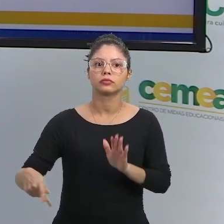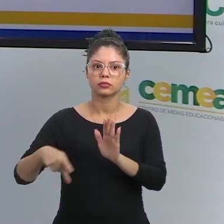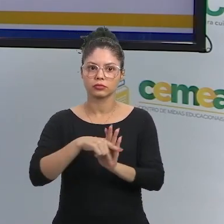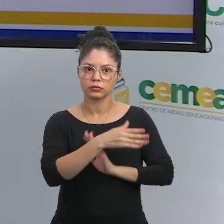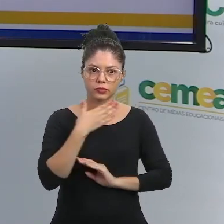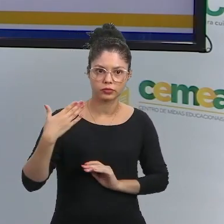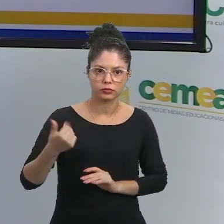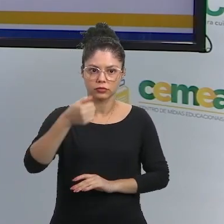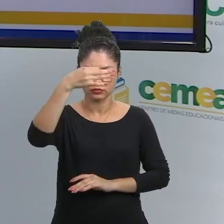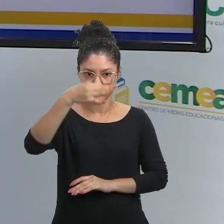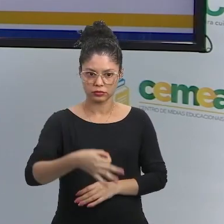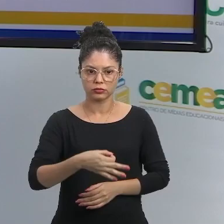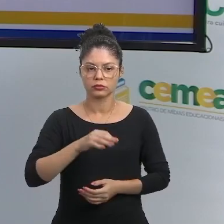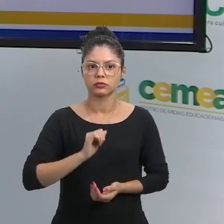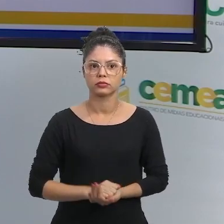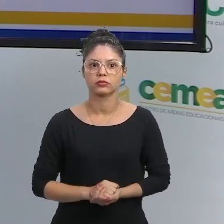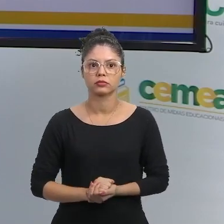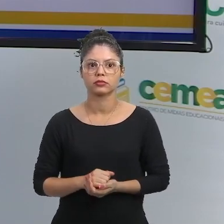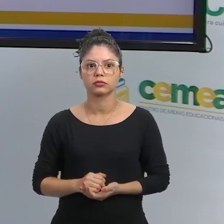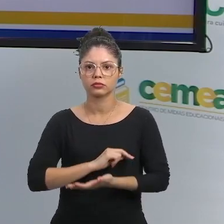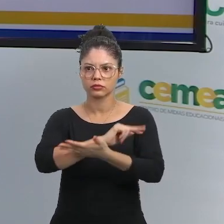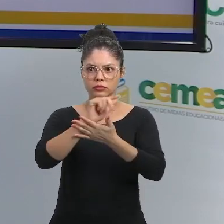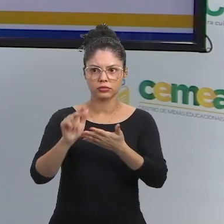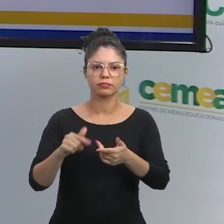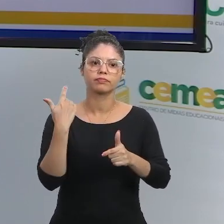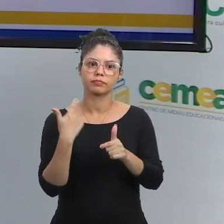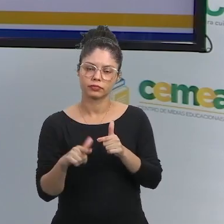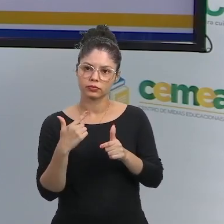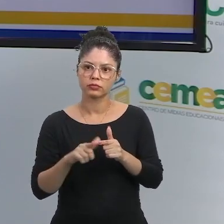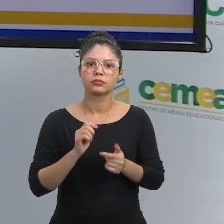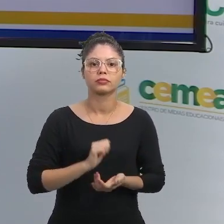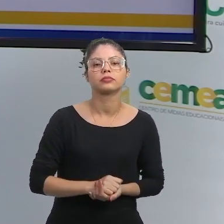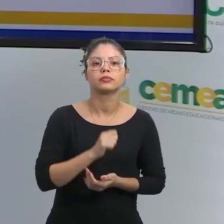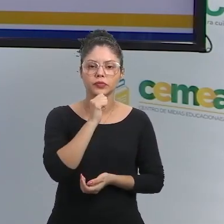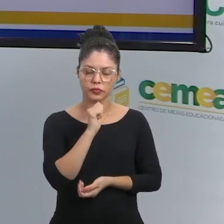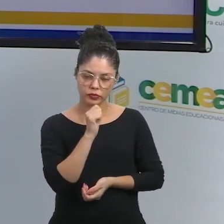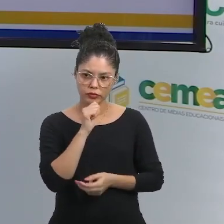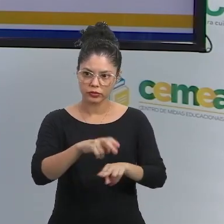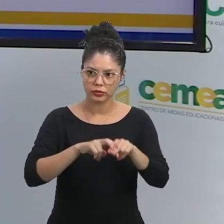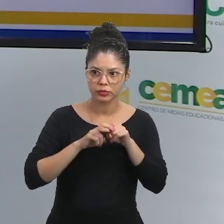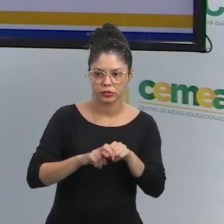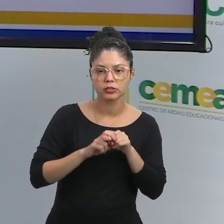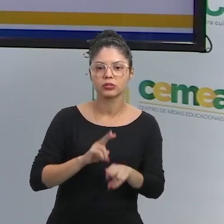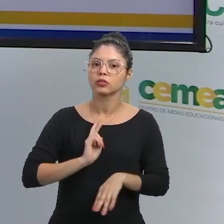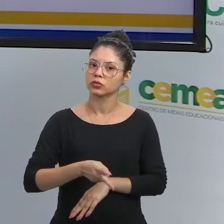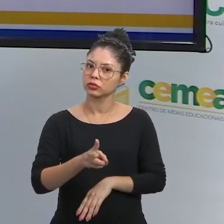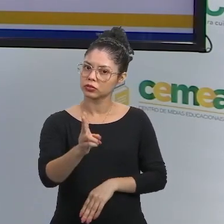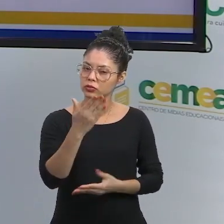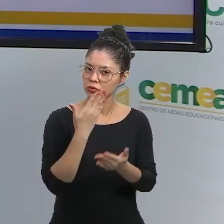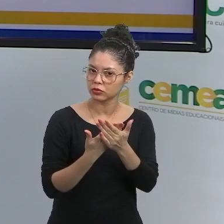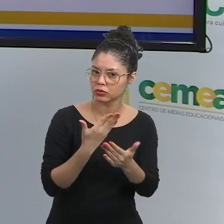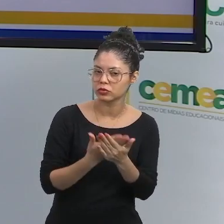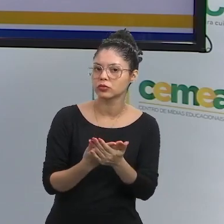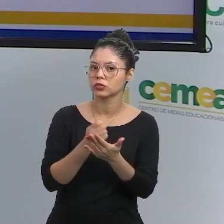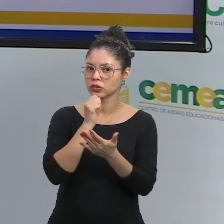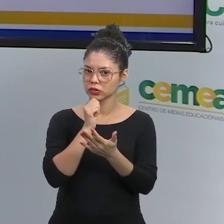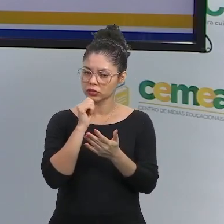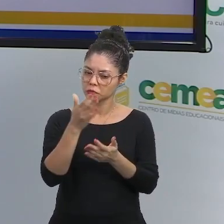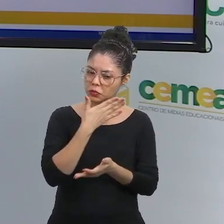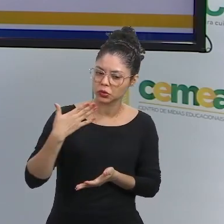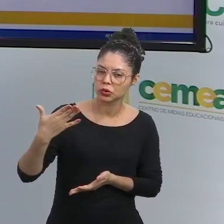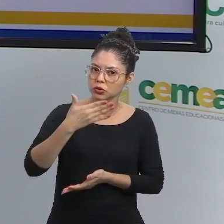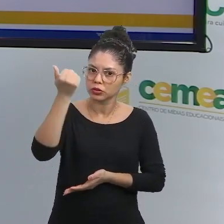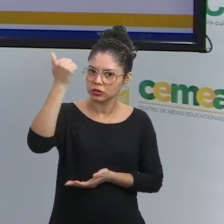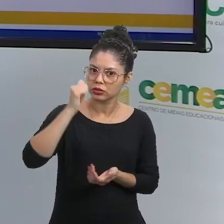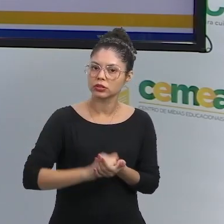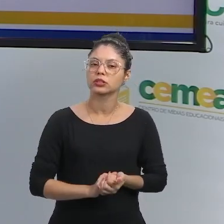eficaz, 100% eficiente. Existem falhas nos modelos, então por isso que os cientistas eles continuam os estudos para tentar aperfeiçoar